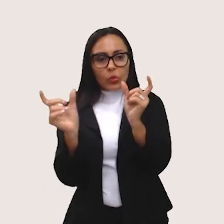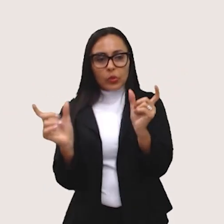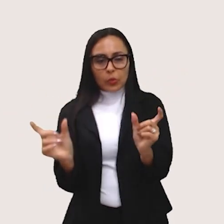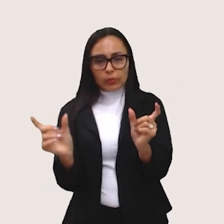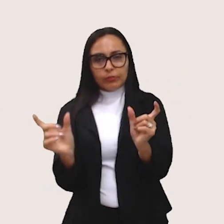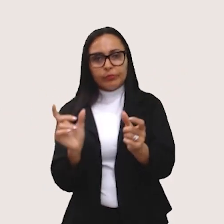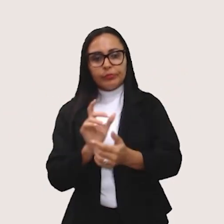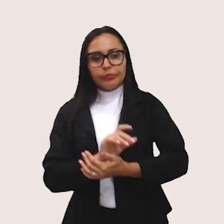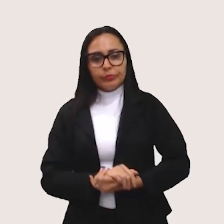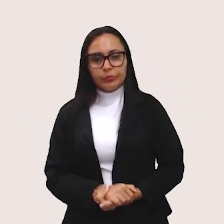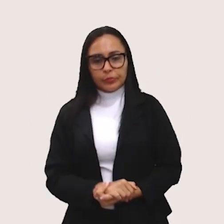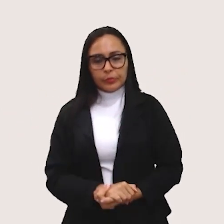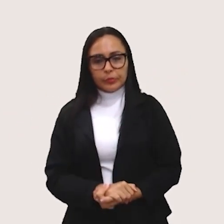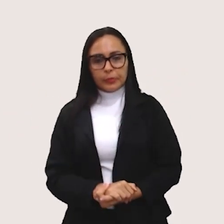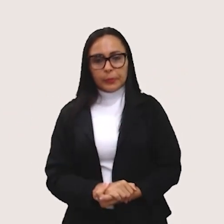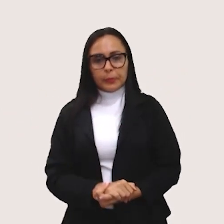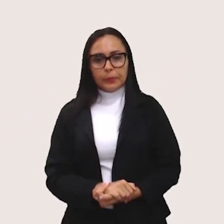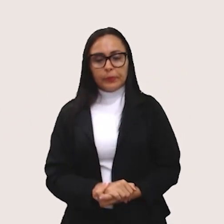Marinetti.